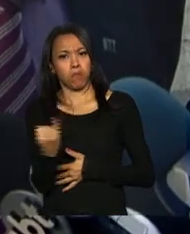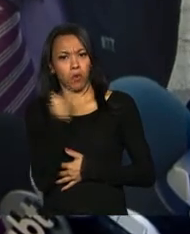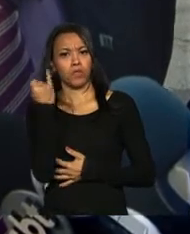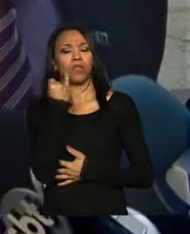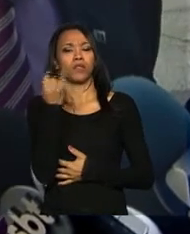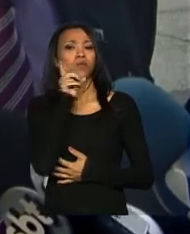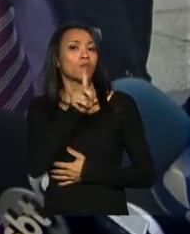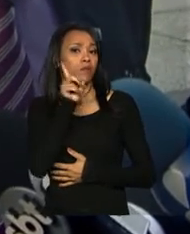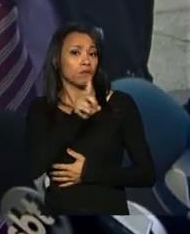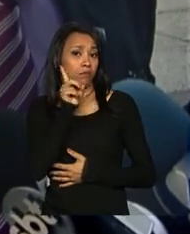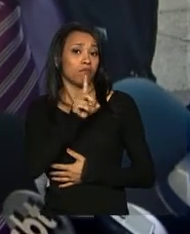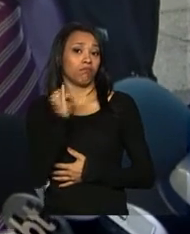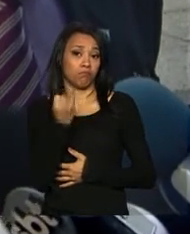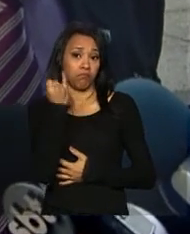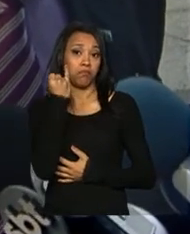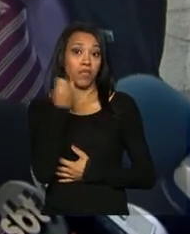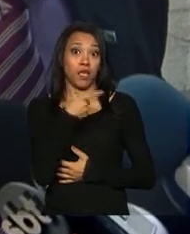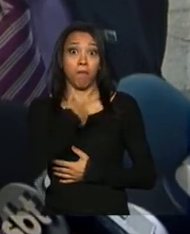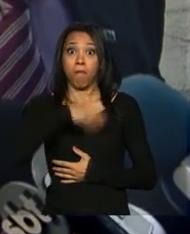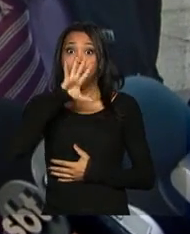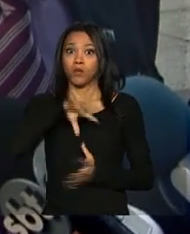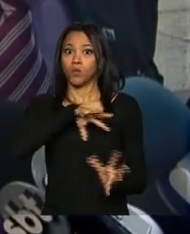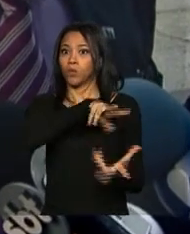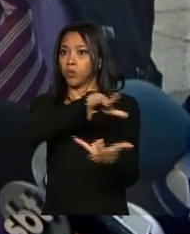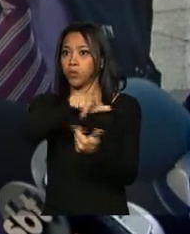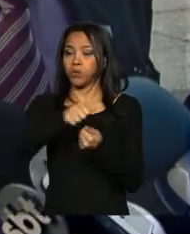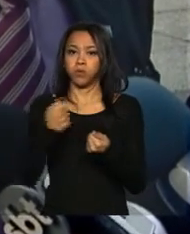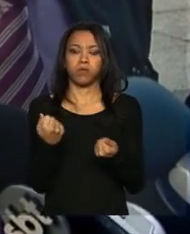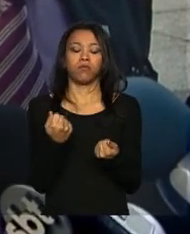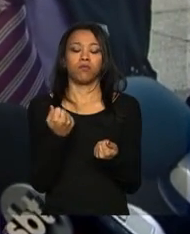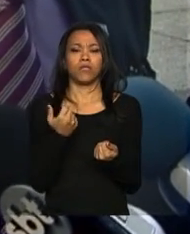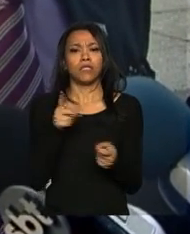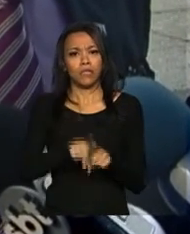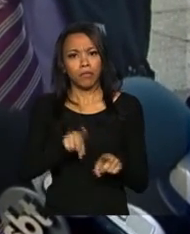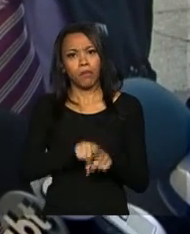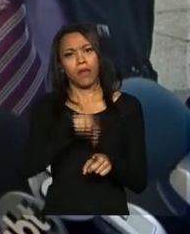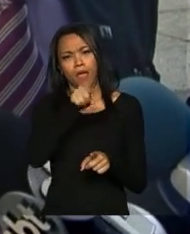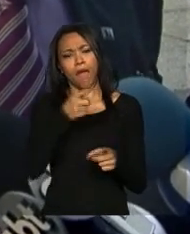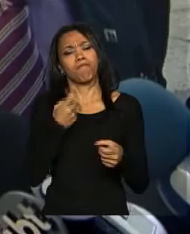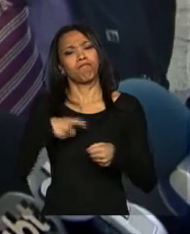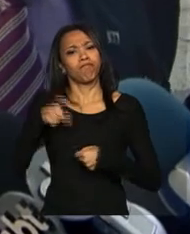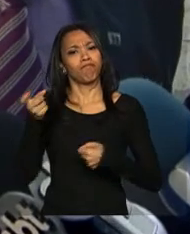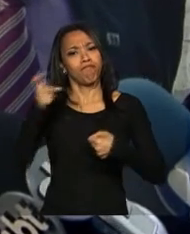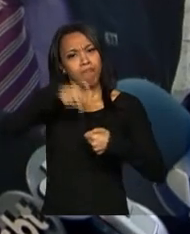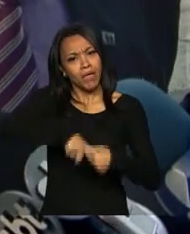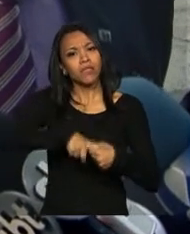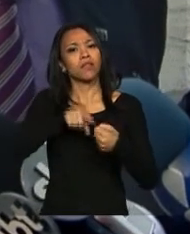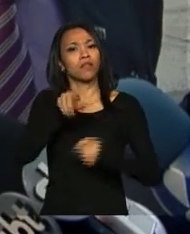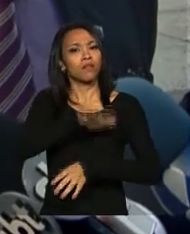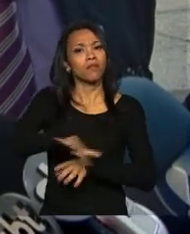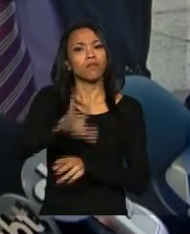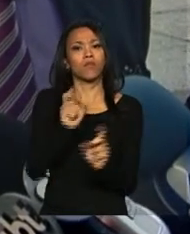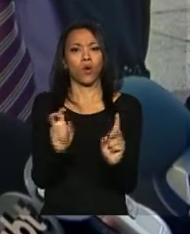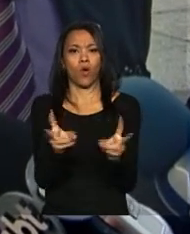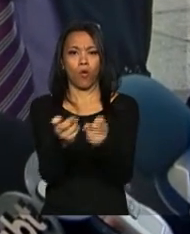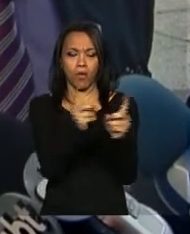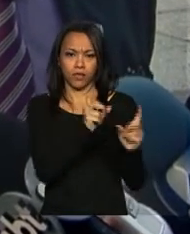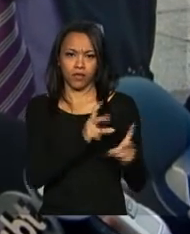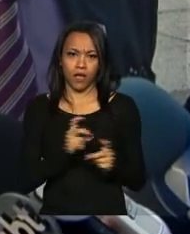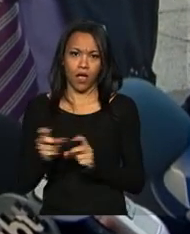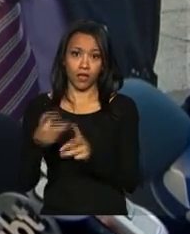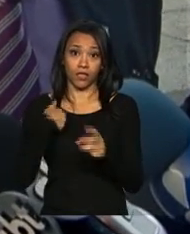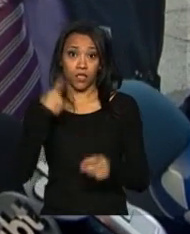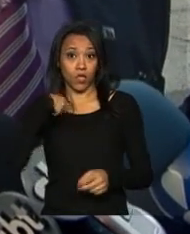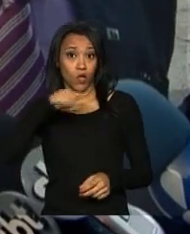global, como o maior investidor no Brasil, como um dos nossos maiores parceiros comerciais. E identificamos uma série